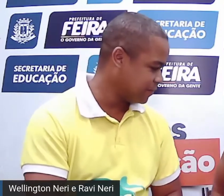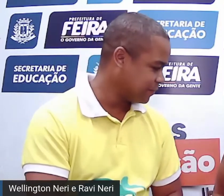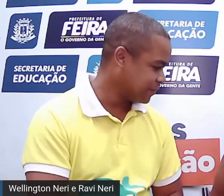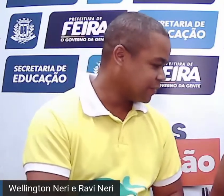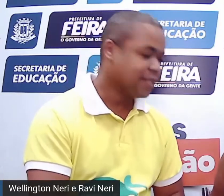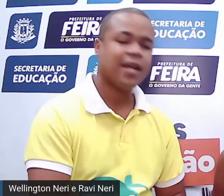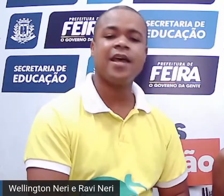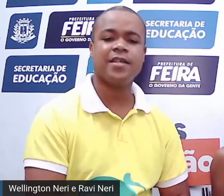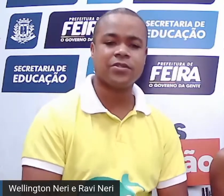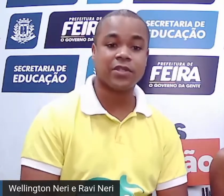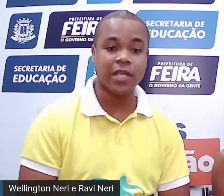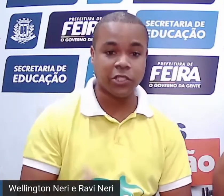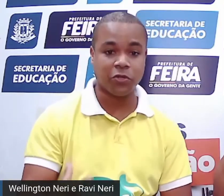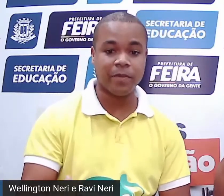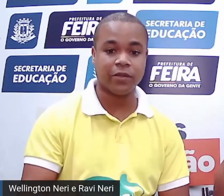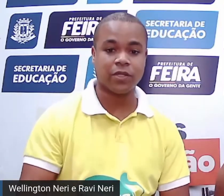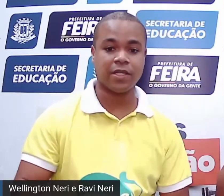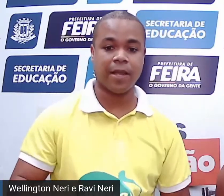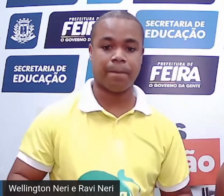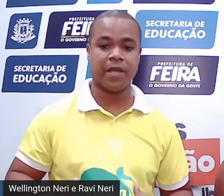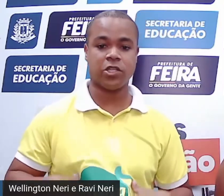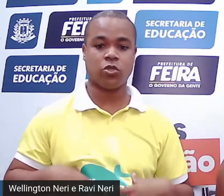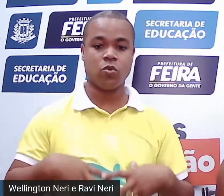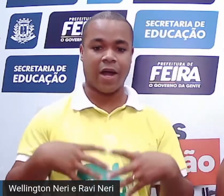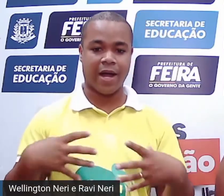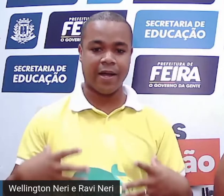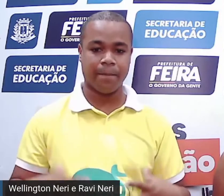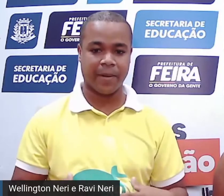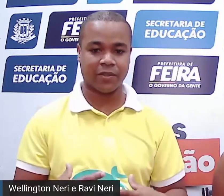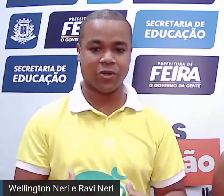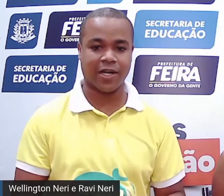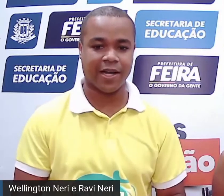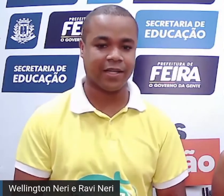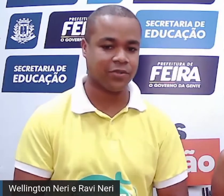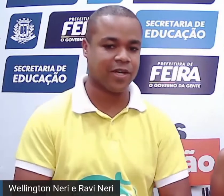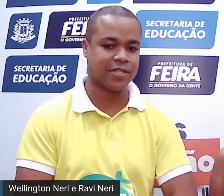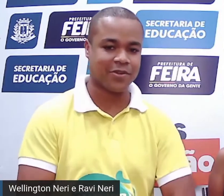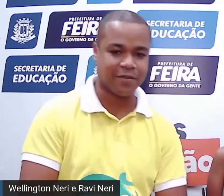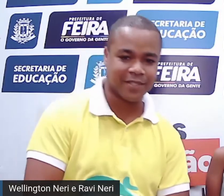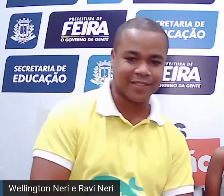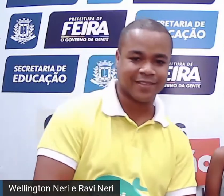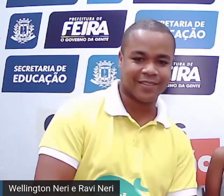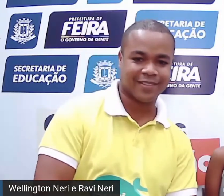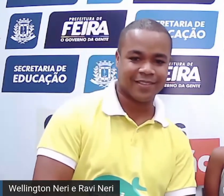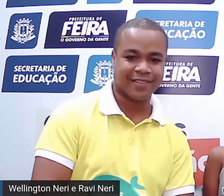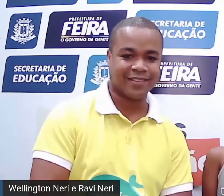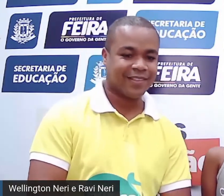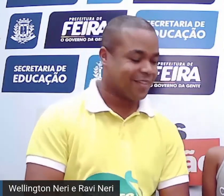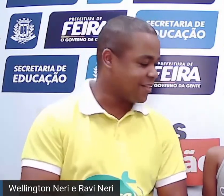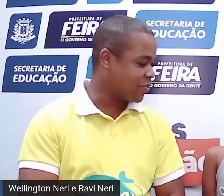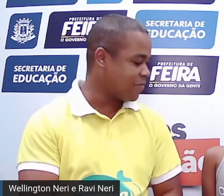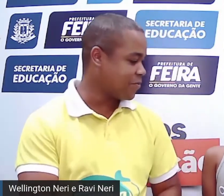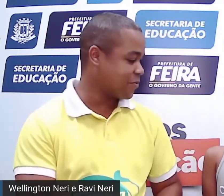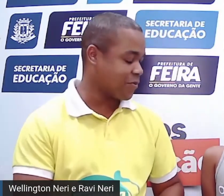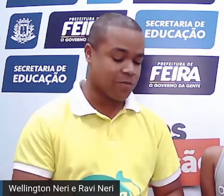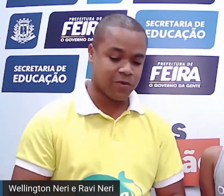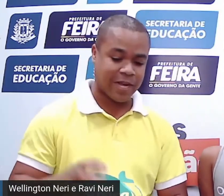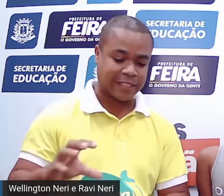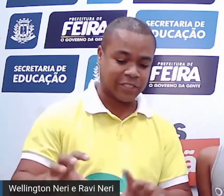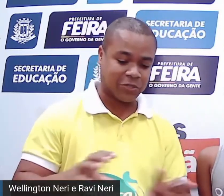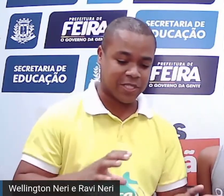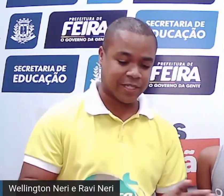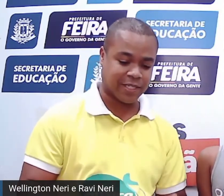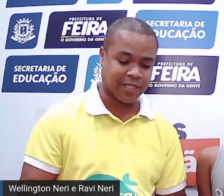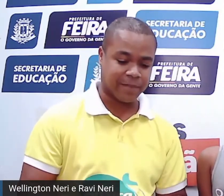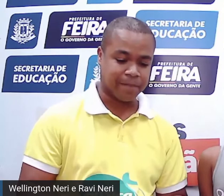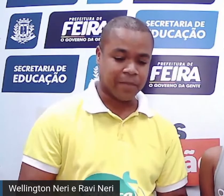possível? Sim. É isso. Tem instrumento que depende do ar para tocar. Não é isso, Ravi? Uhum. E como a